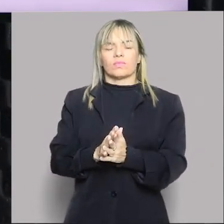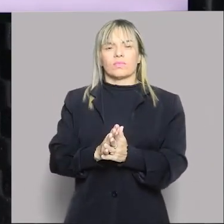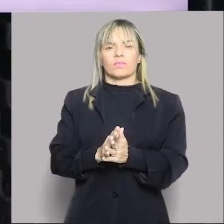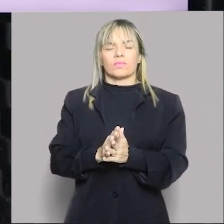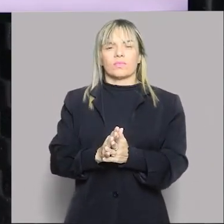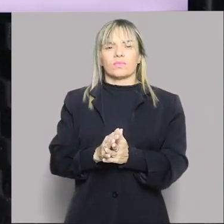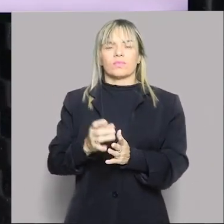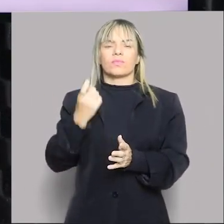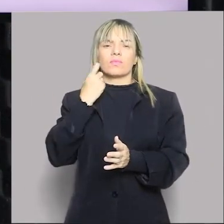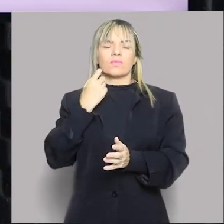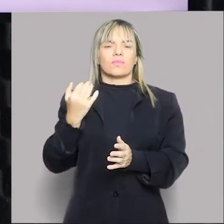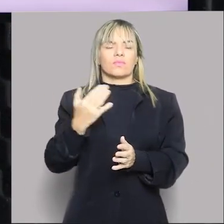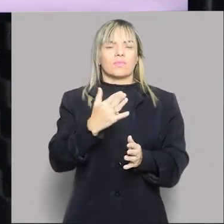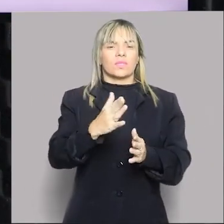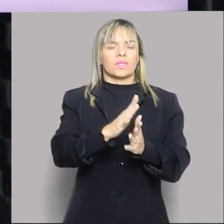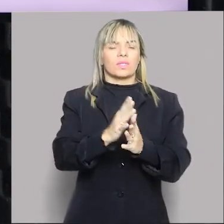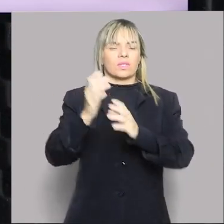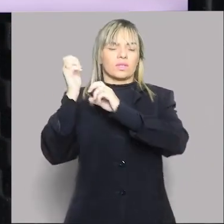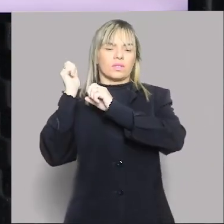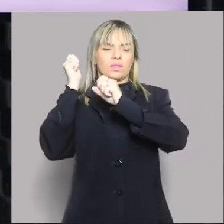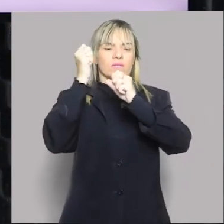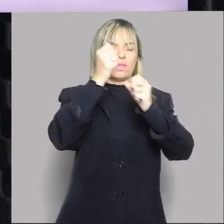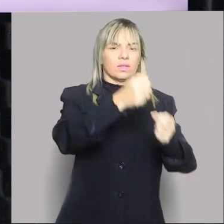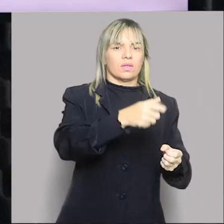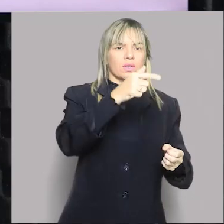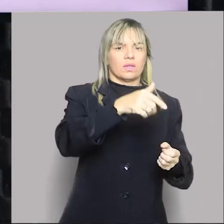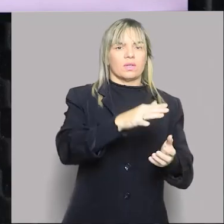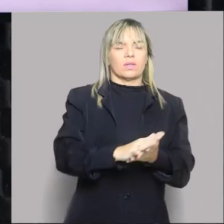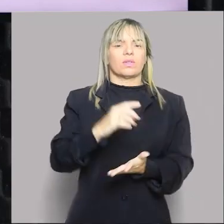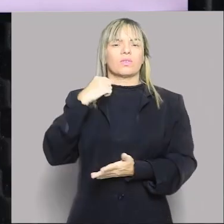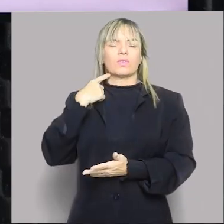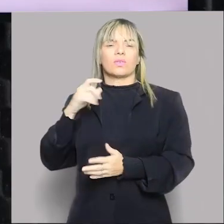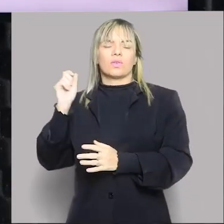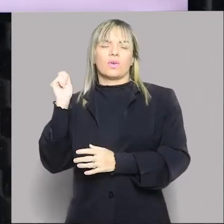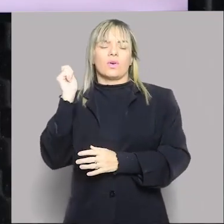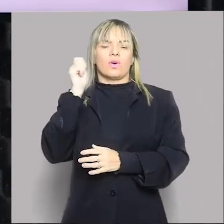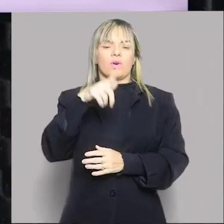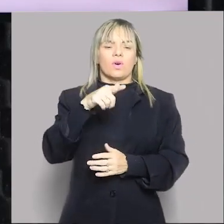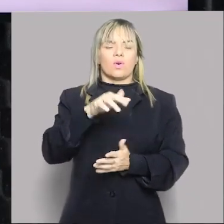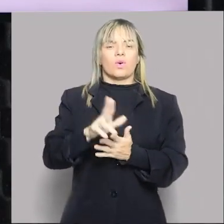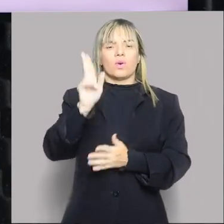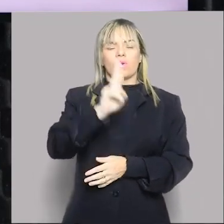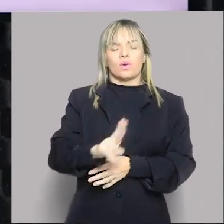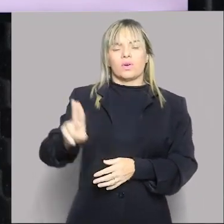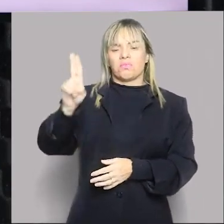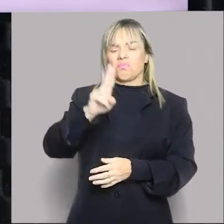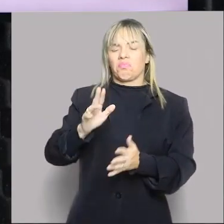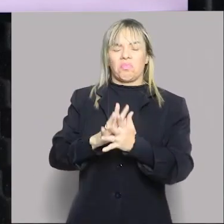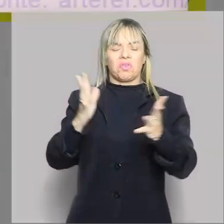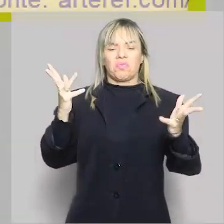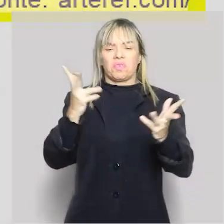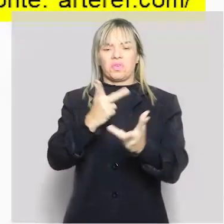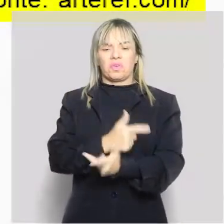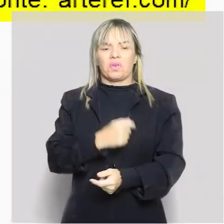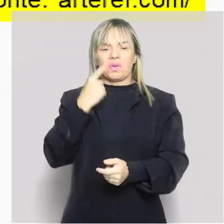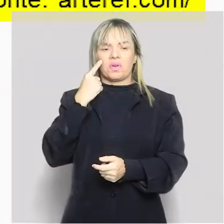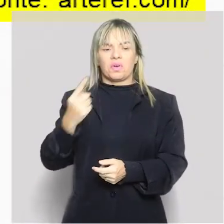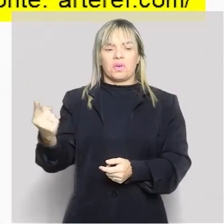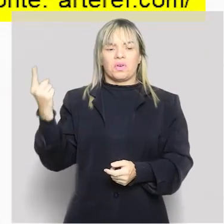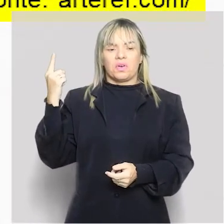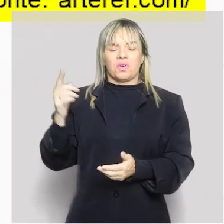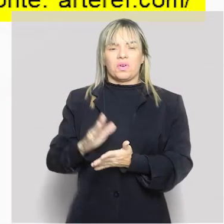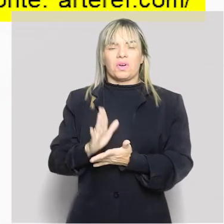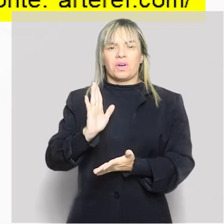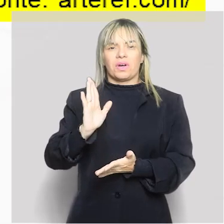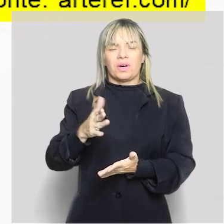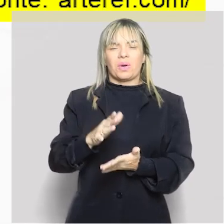não passa de sucata soldada. Diga-se de passagem, de uma forma magistral. Pois é, olha aí, gente, que eu falei para vocês, ainda há pouco